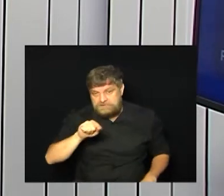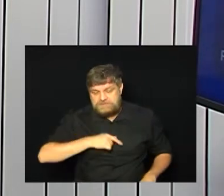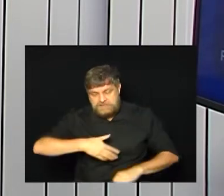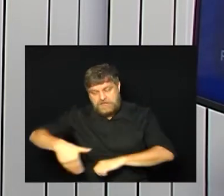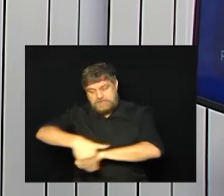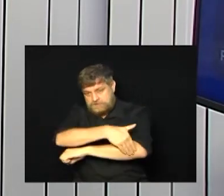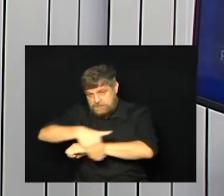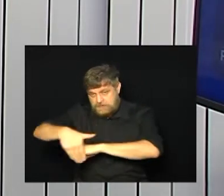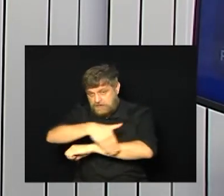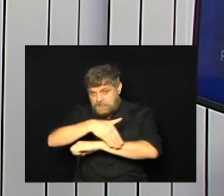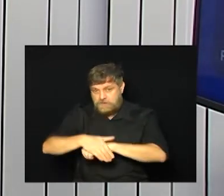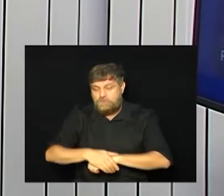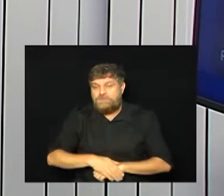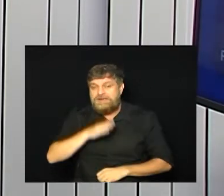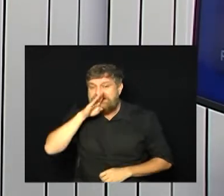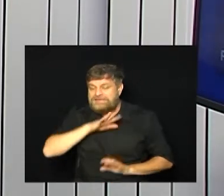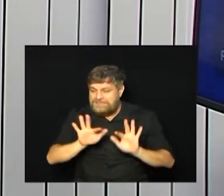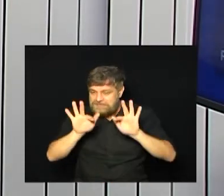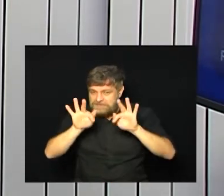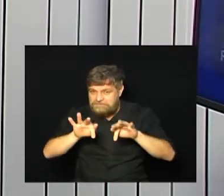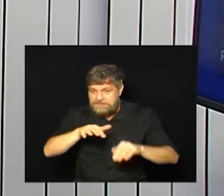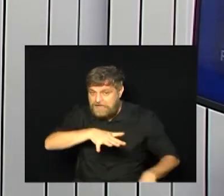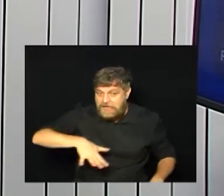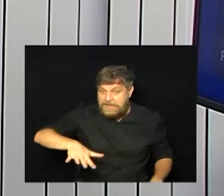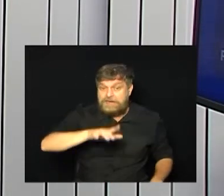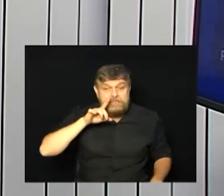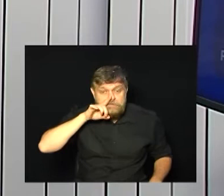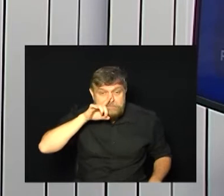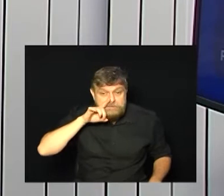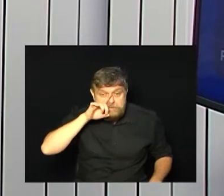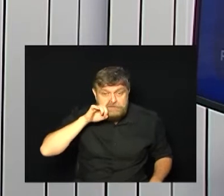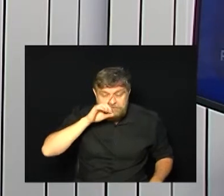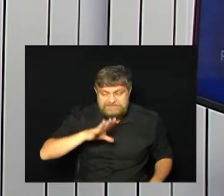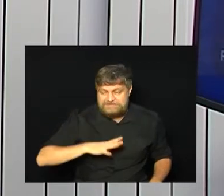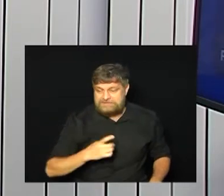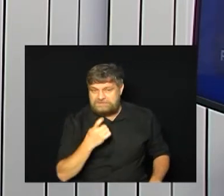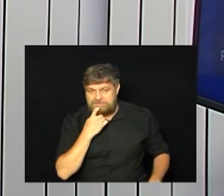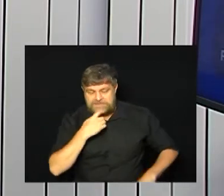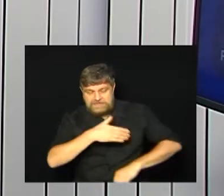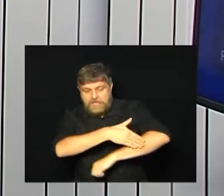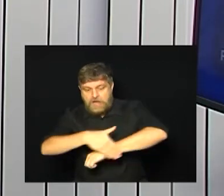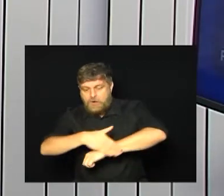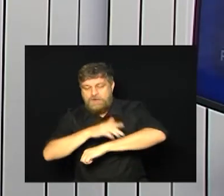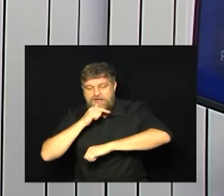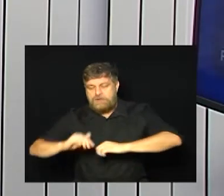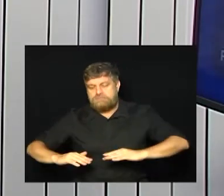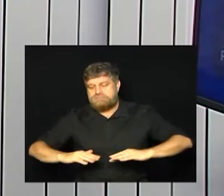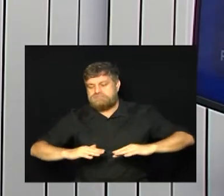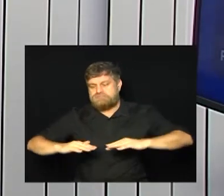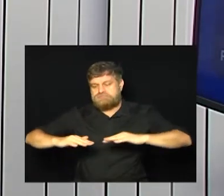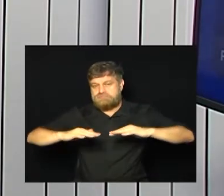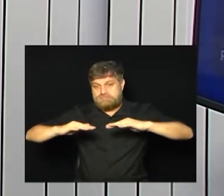rua, fim de tarde, para quem mora em área de risco, algumas áreas aqui de Campinas, as ruas que alagam, fiquem